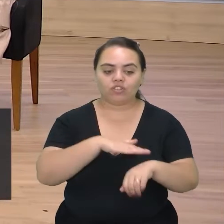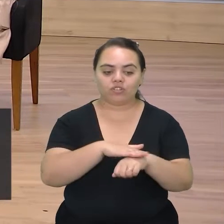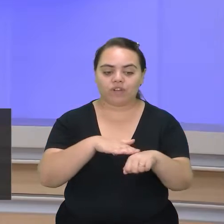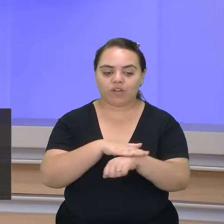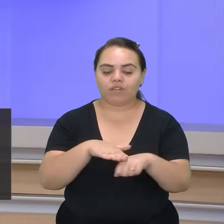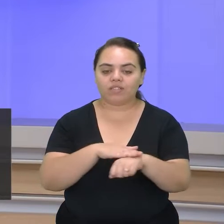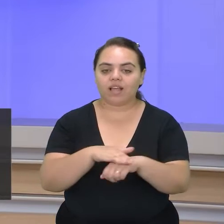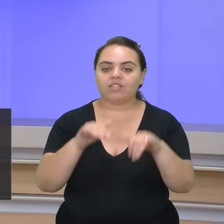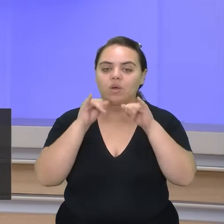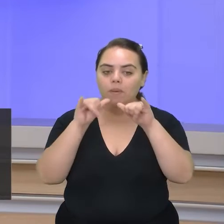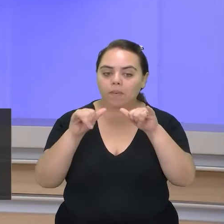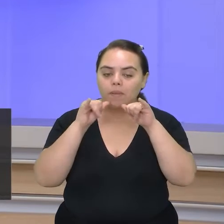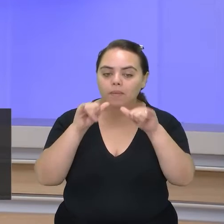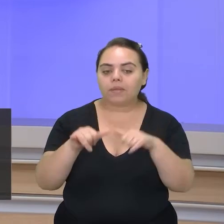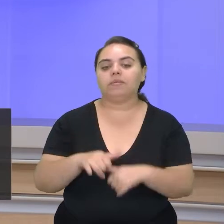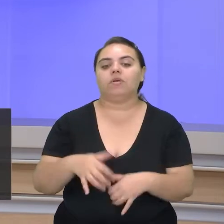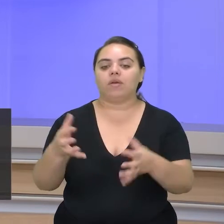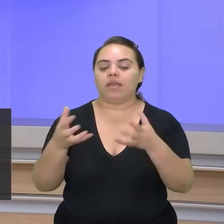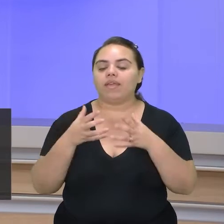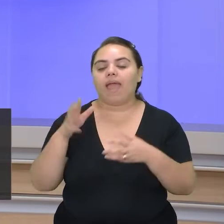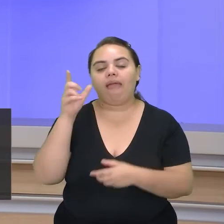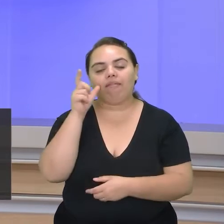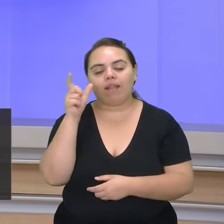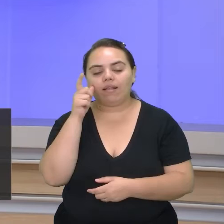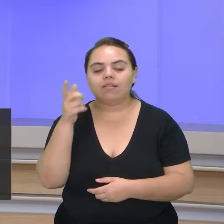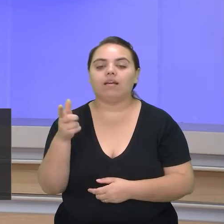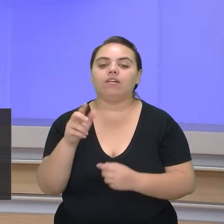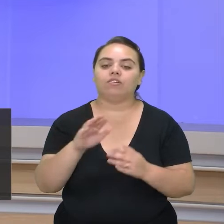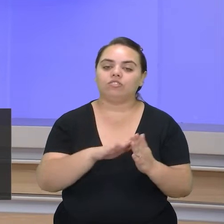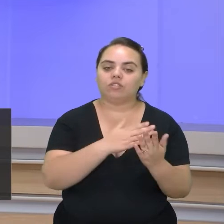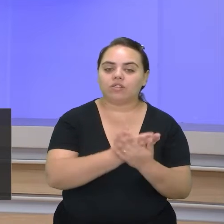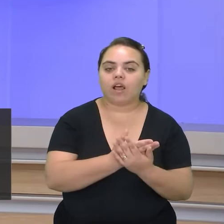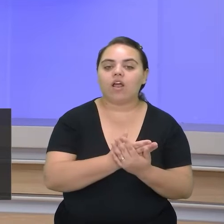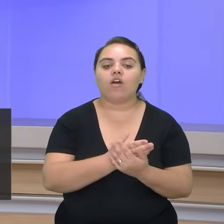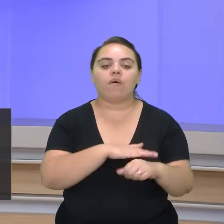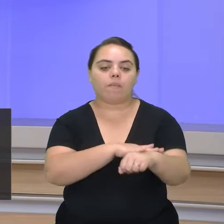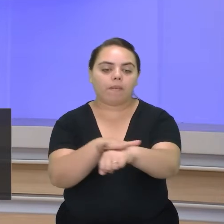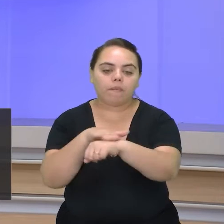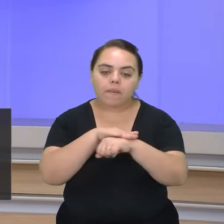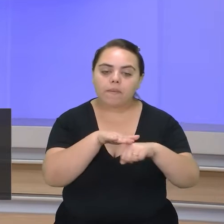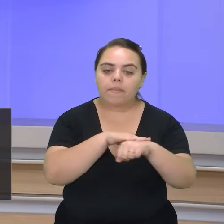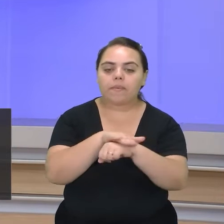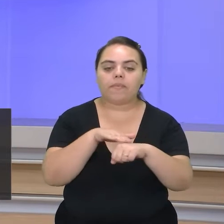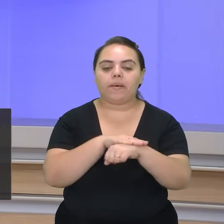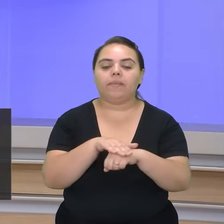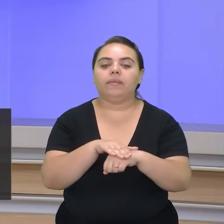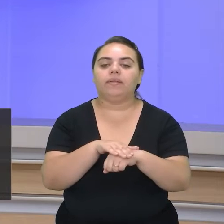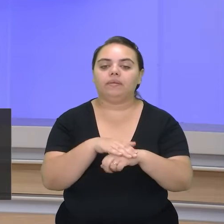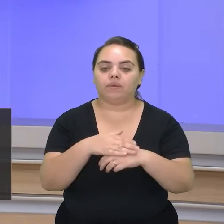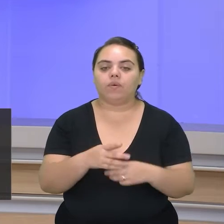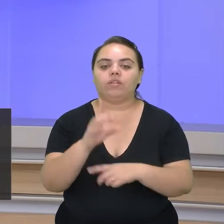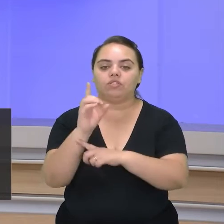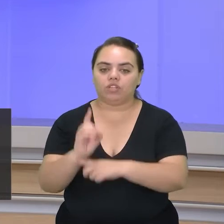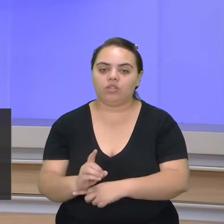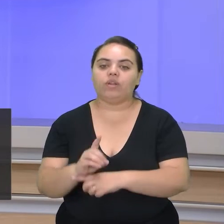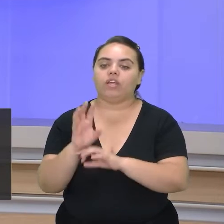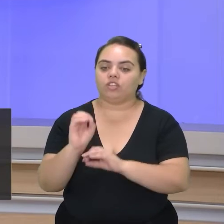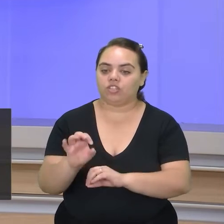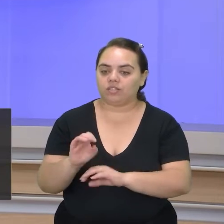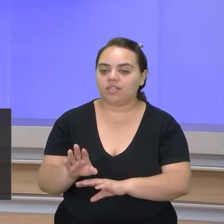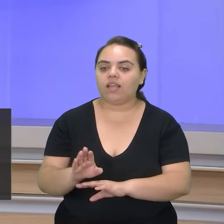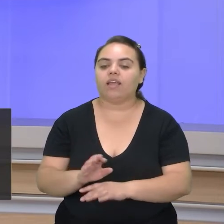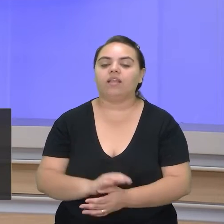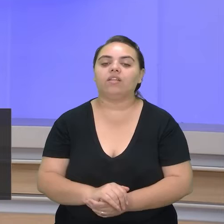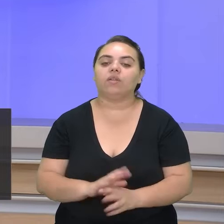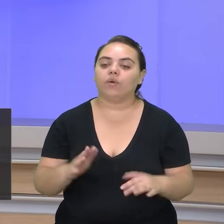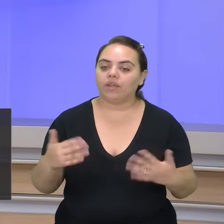a manifestação de interesse da rede, né? Fazer diálogos, né? Com as diretorias de ensino